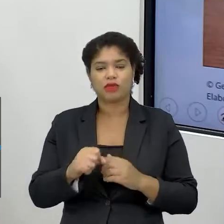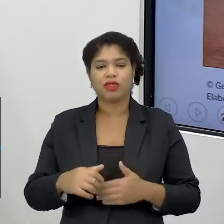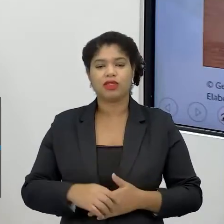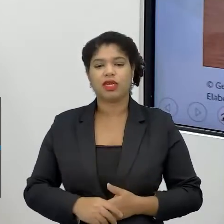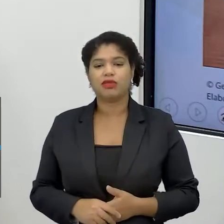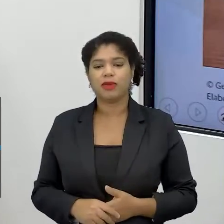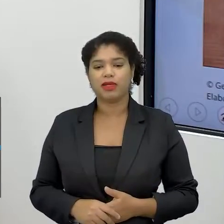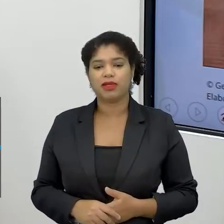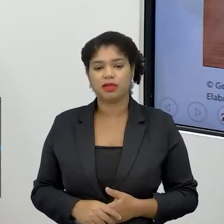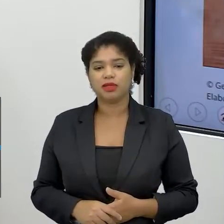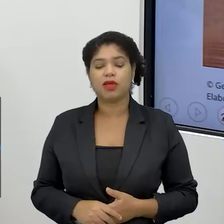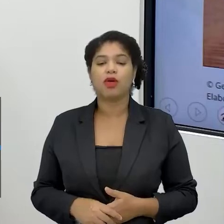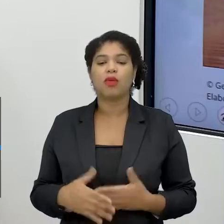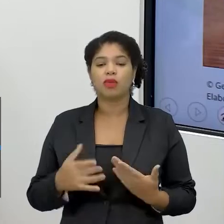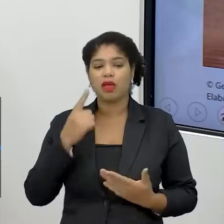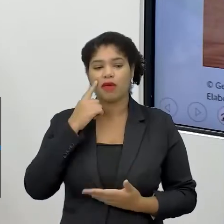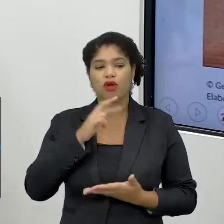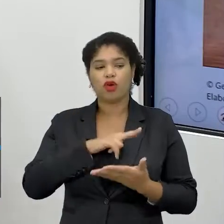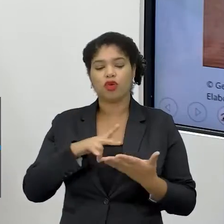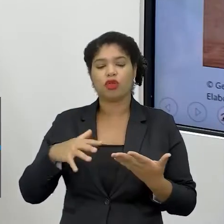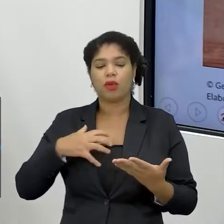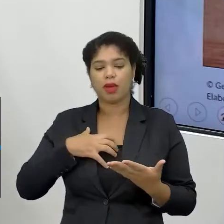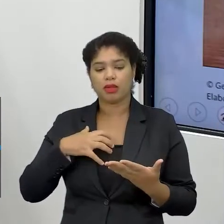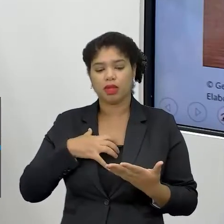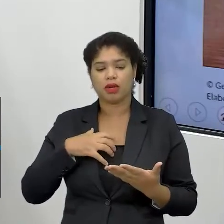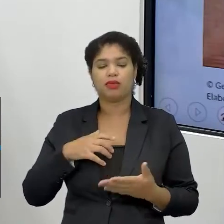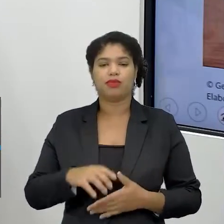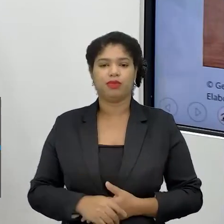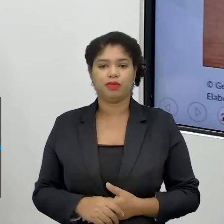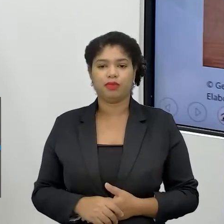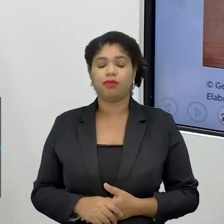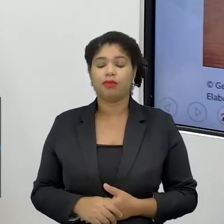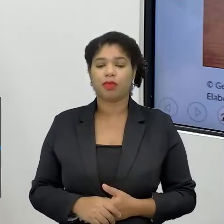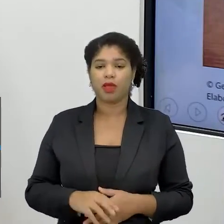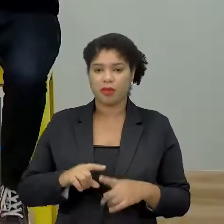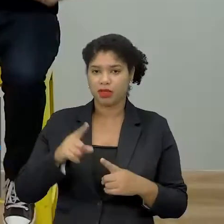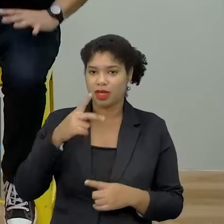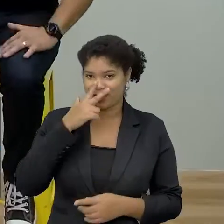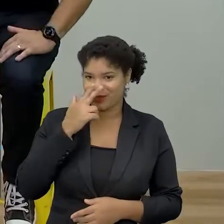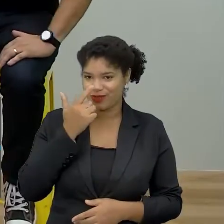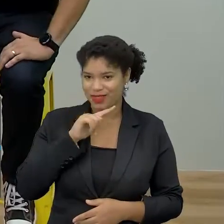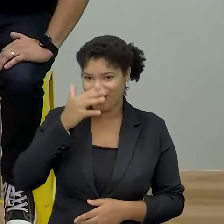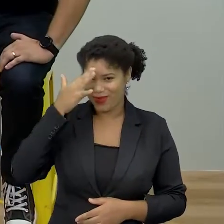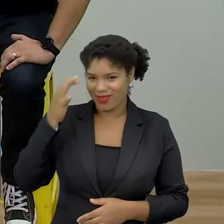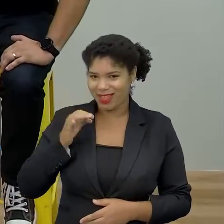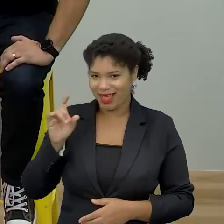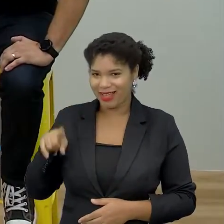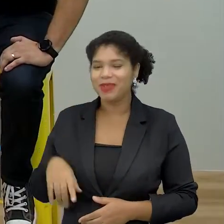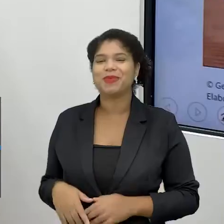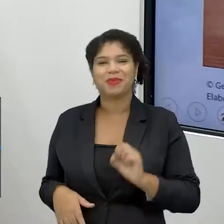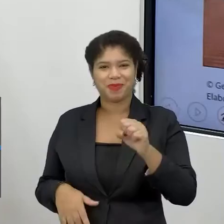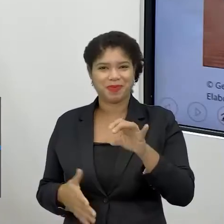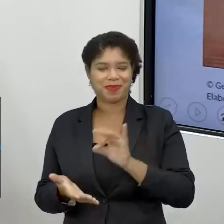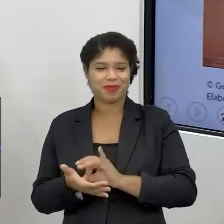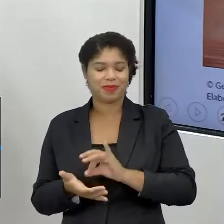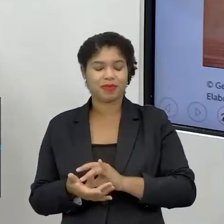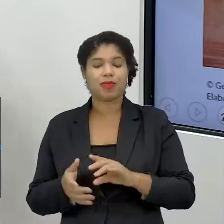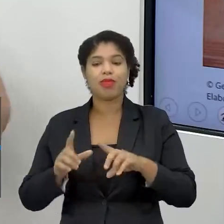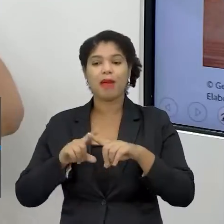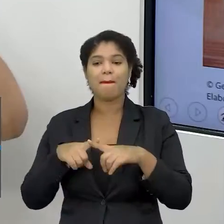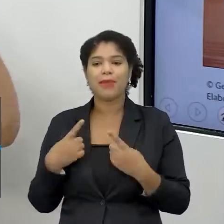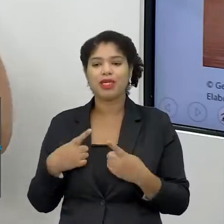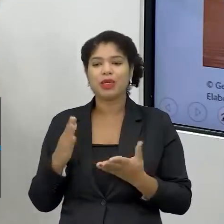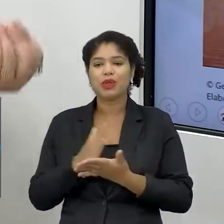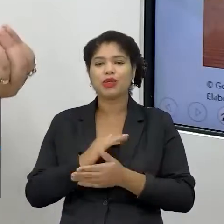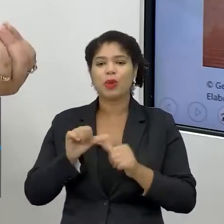esses significados de outras maneiras. É isso que eu tô falando, exatamente isso que eu falo. Você acha que eu consegui me fazer compreender, é isso mesmo. Sim, é óbvio, tem coisas que mudam